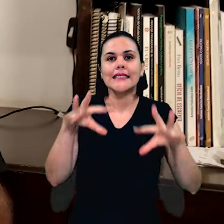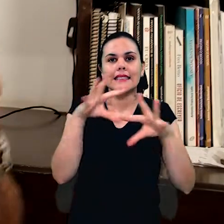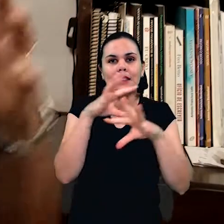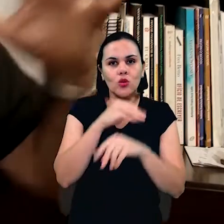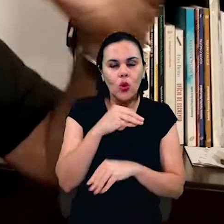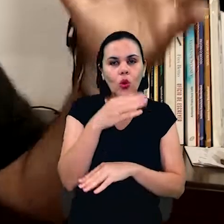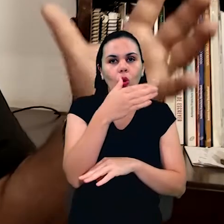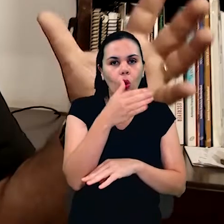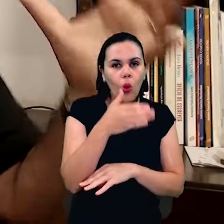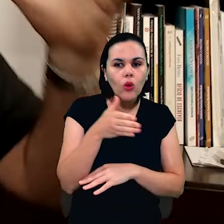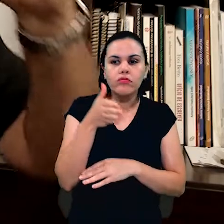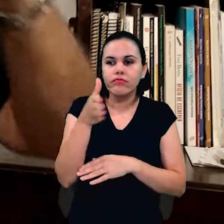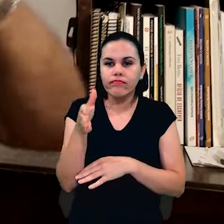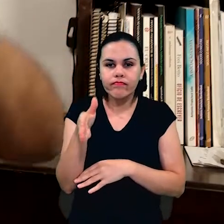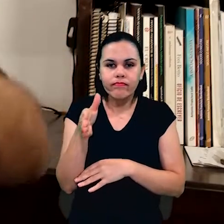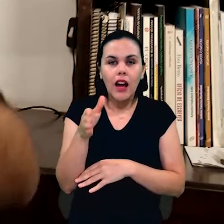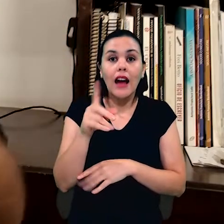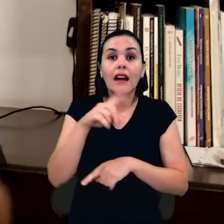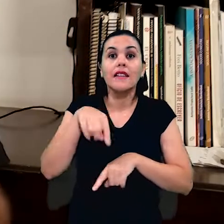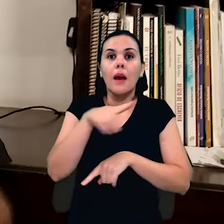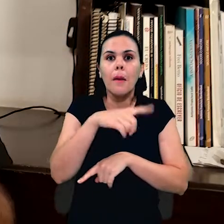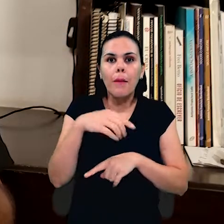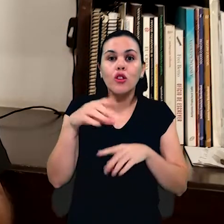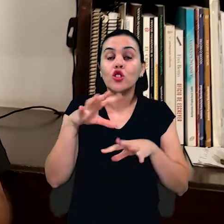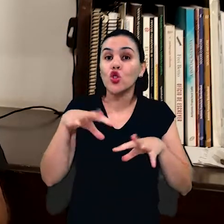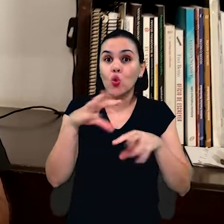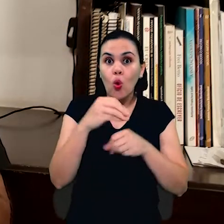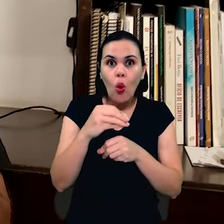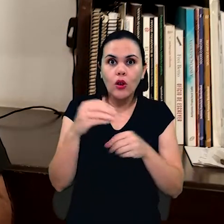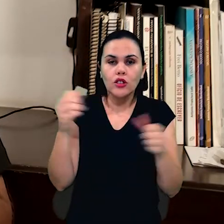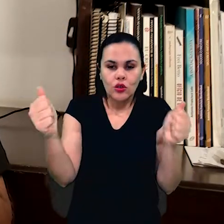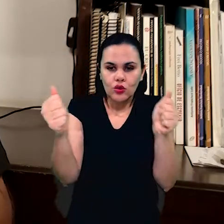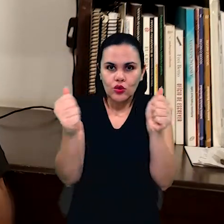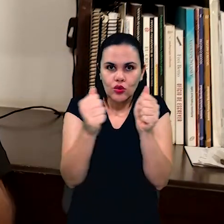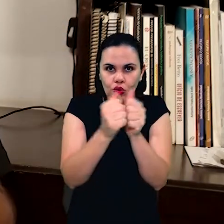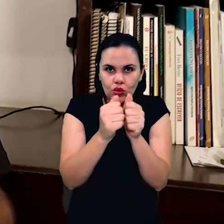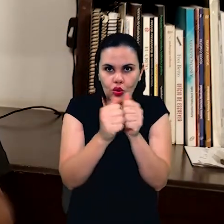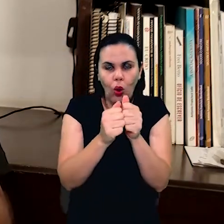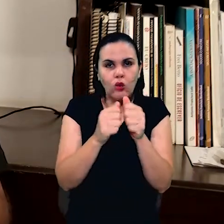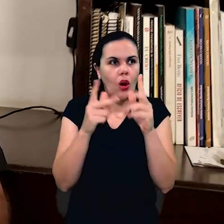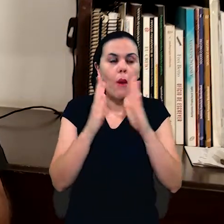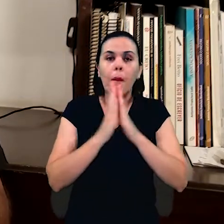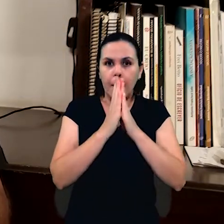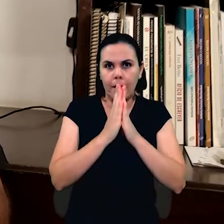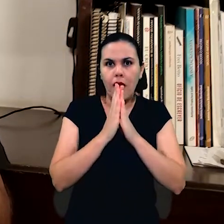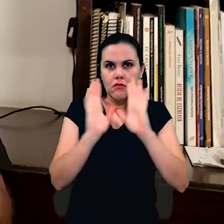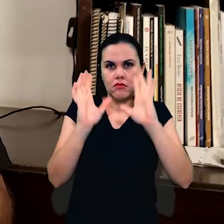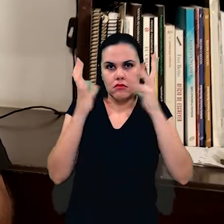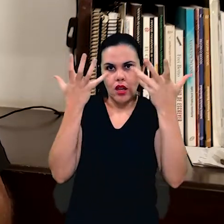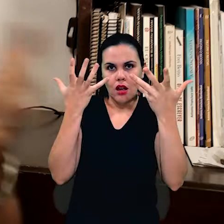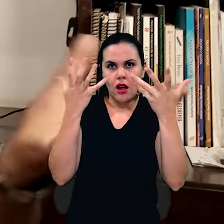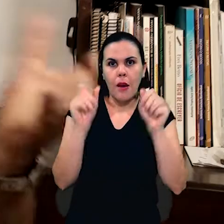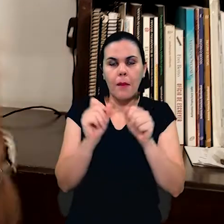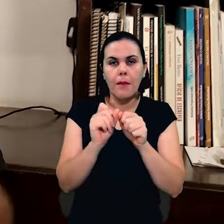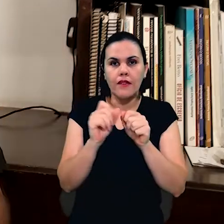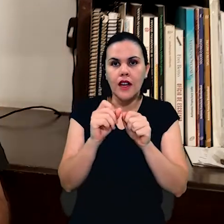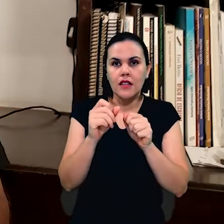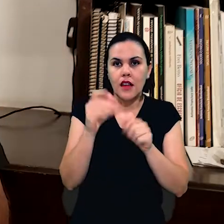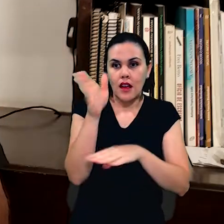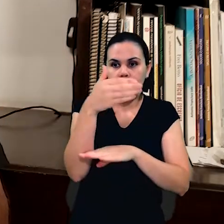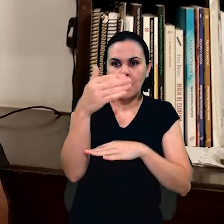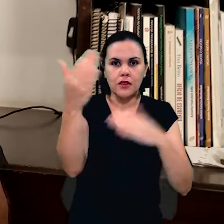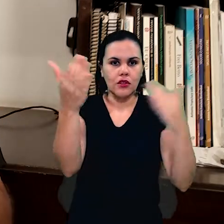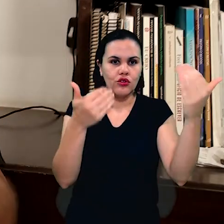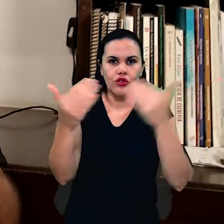todas que estão circulando se juntam na festa, como nós dizemos, uma missa de celebração, de receber